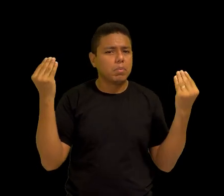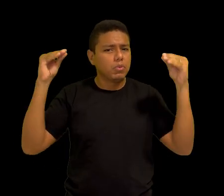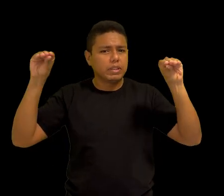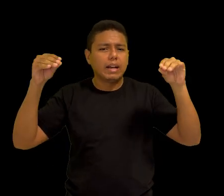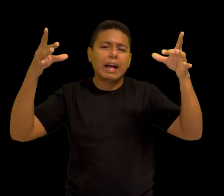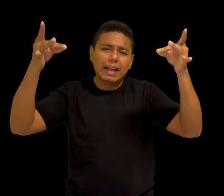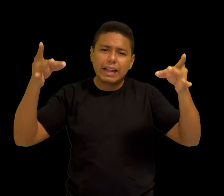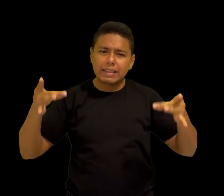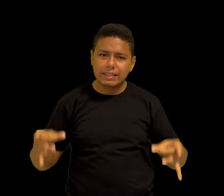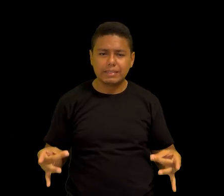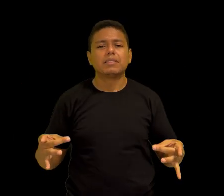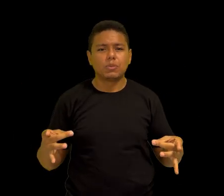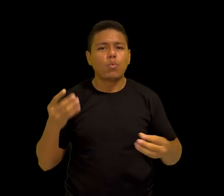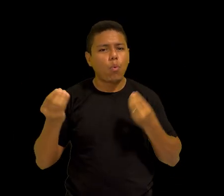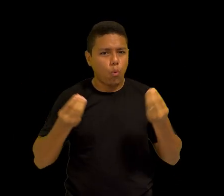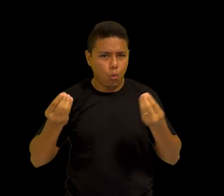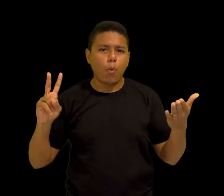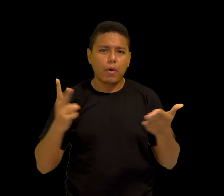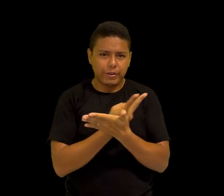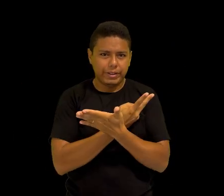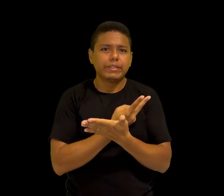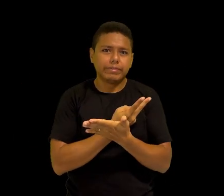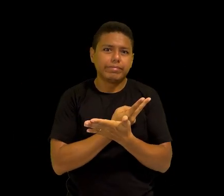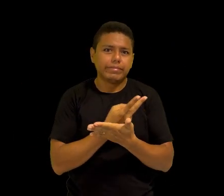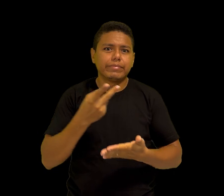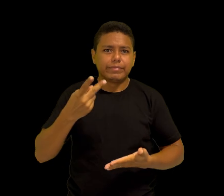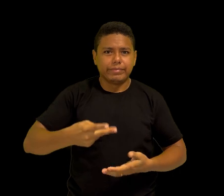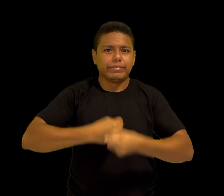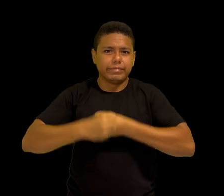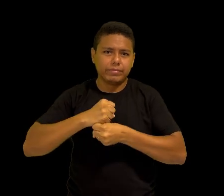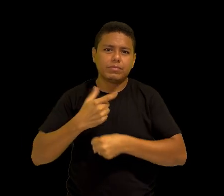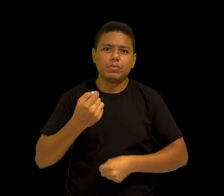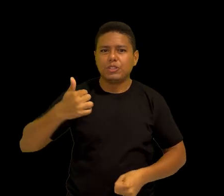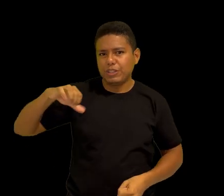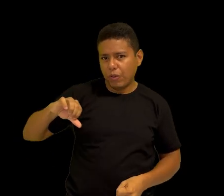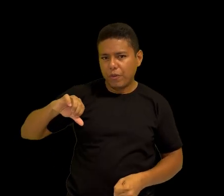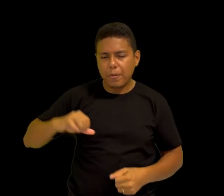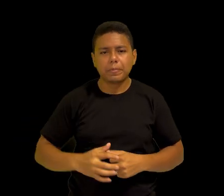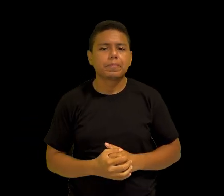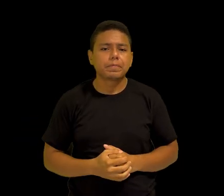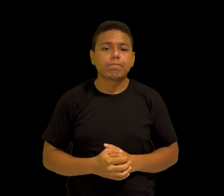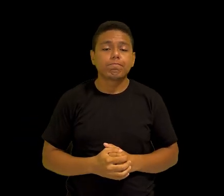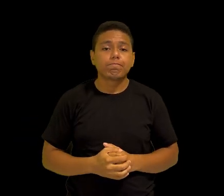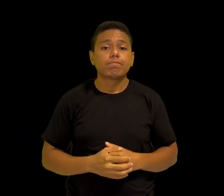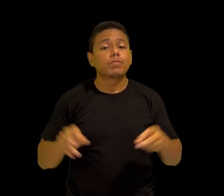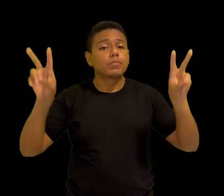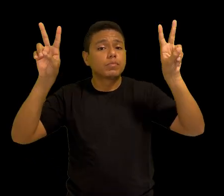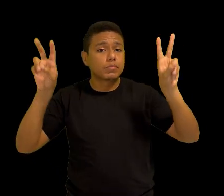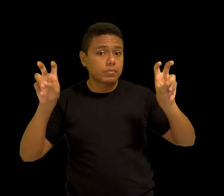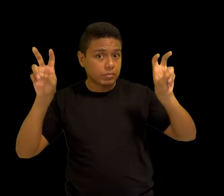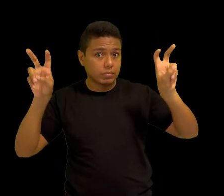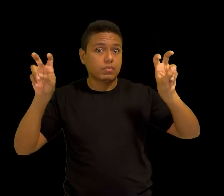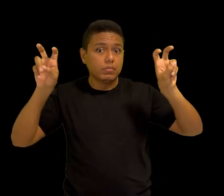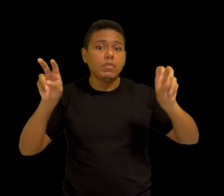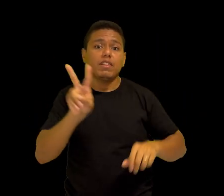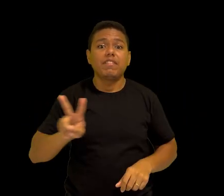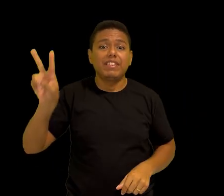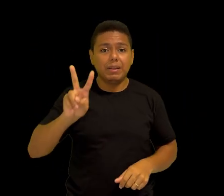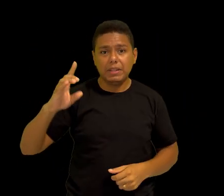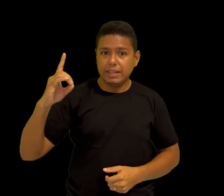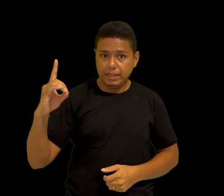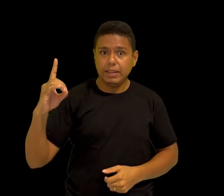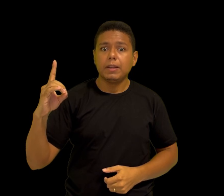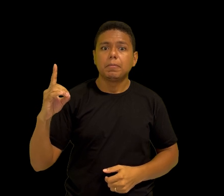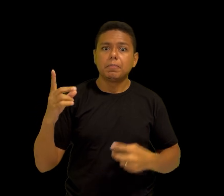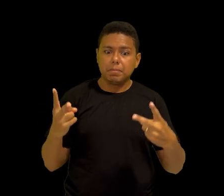detalhadamente como que estava esse cenário, né, em 2019. Em relação à vitamina D, a gente